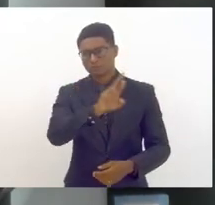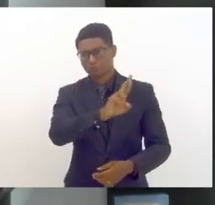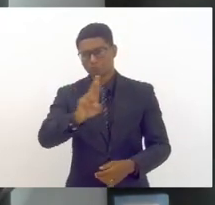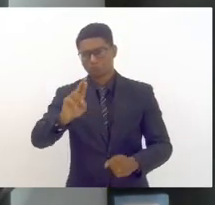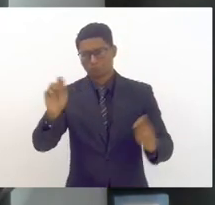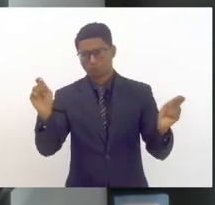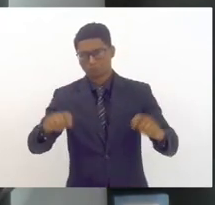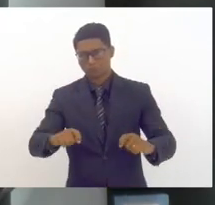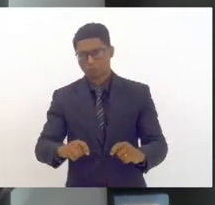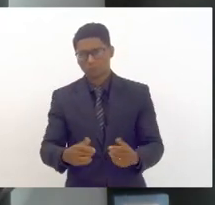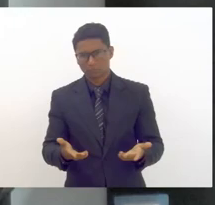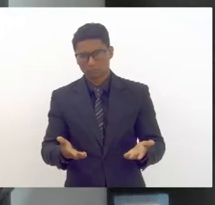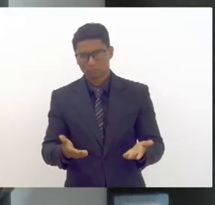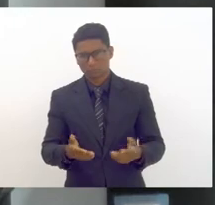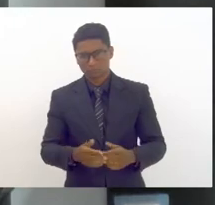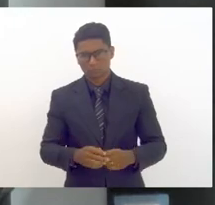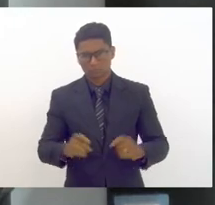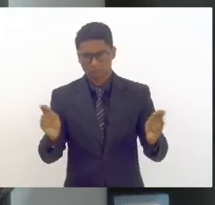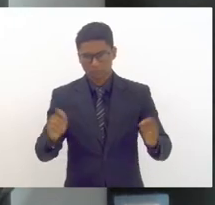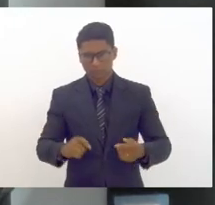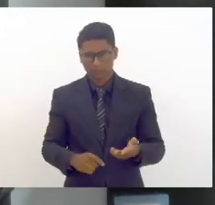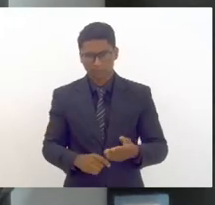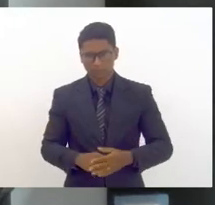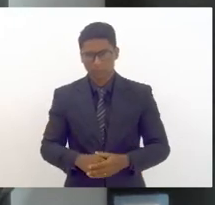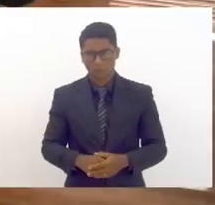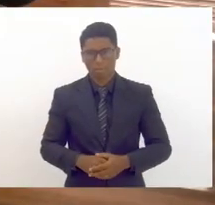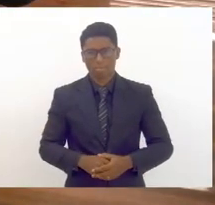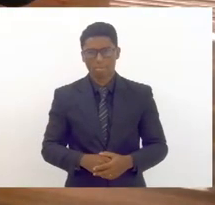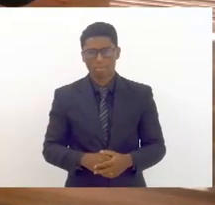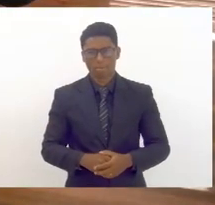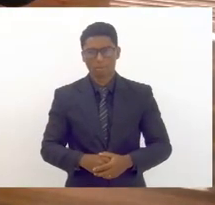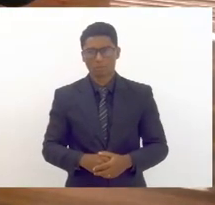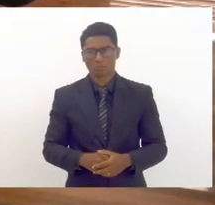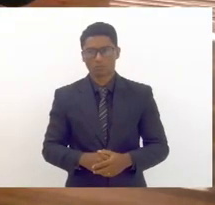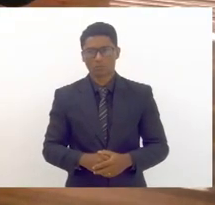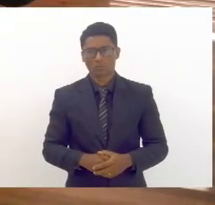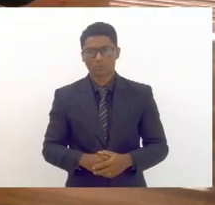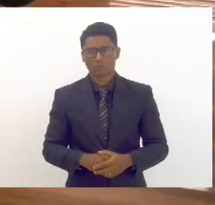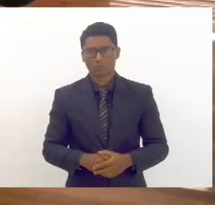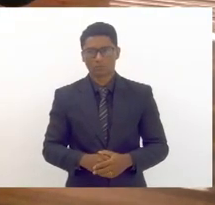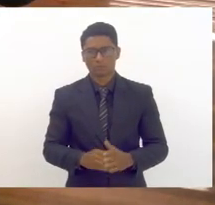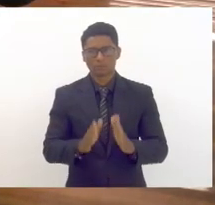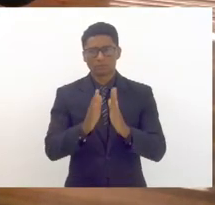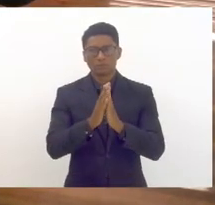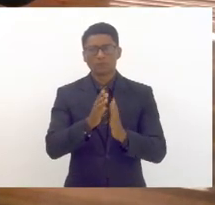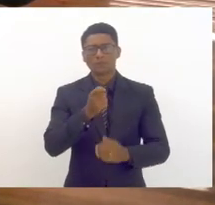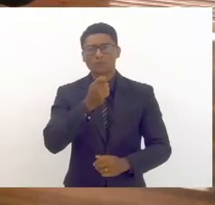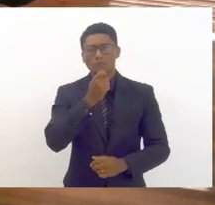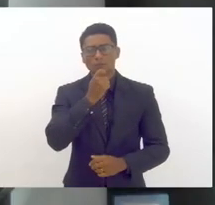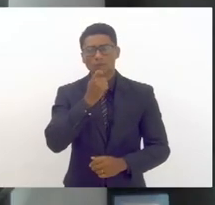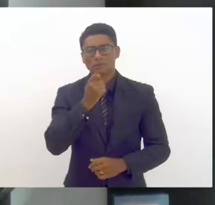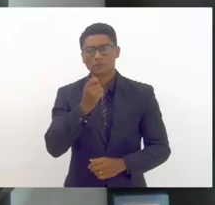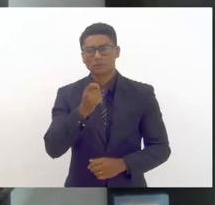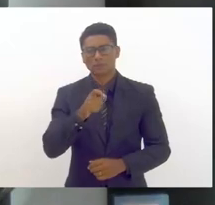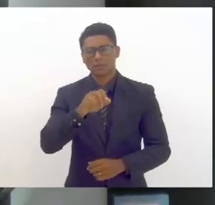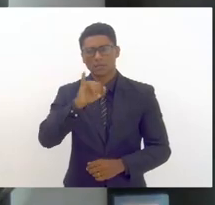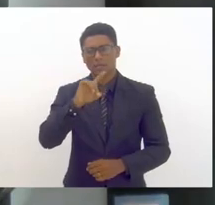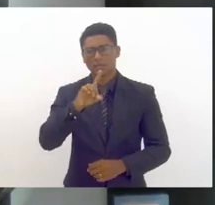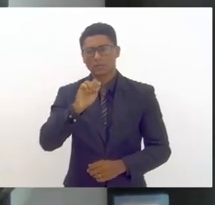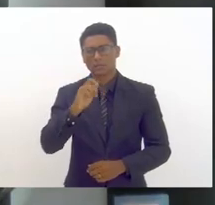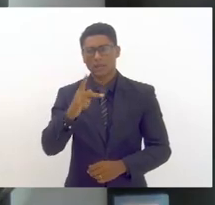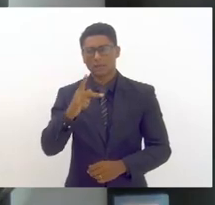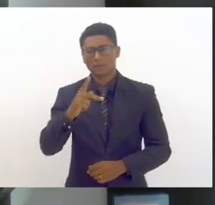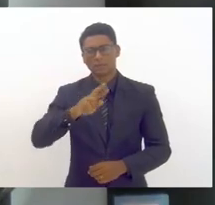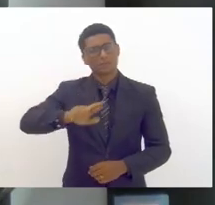pode responder ao Scarani? Não, então, passa o microfone. É diferente do IDAP, tá,